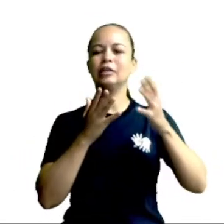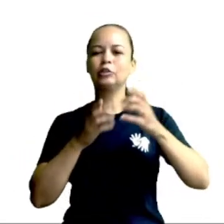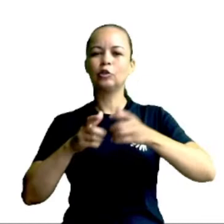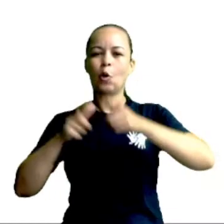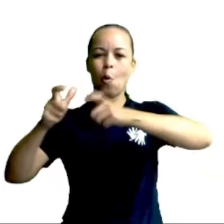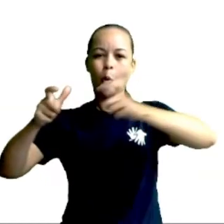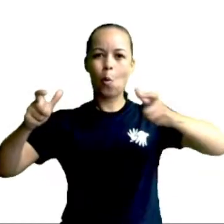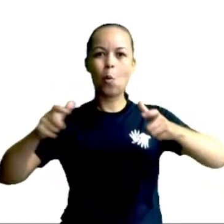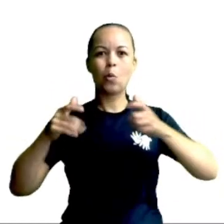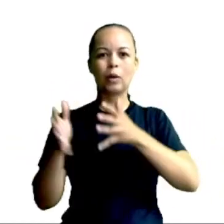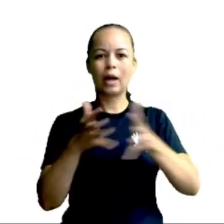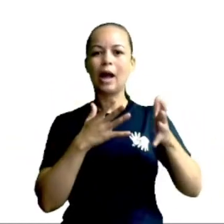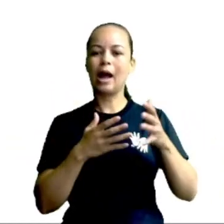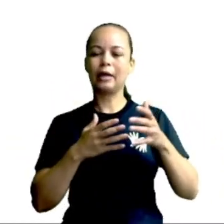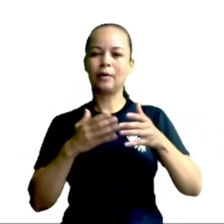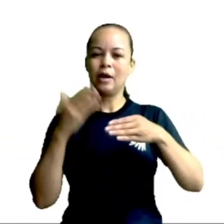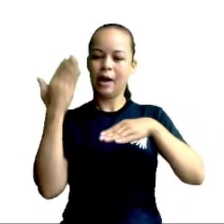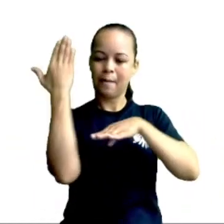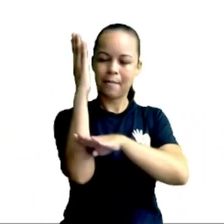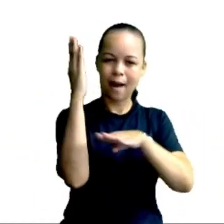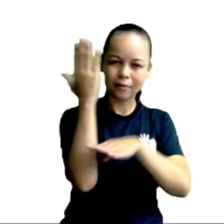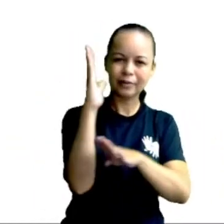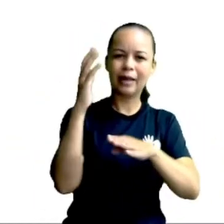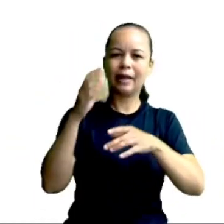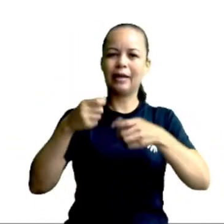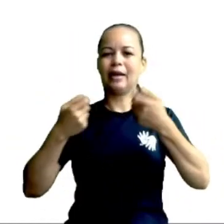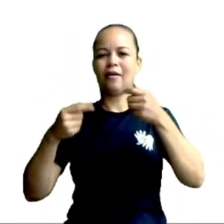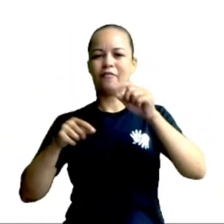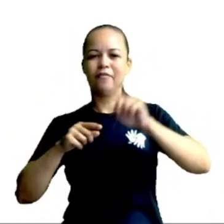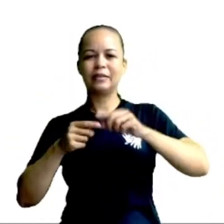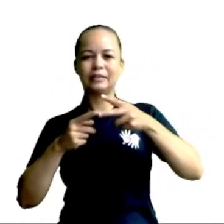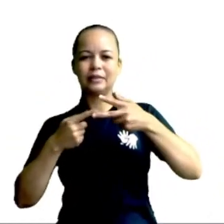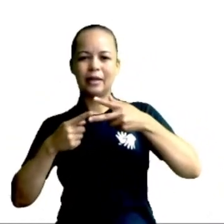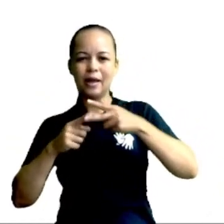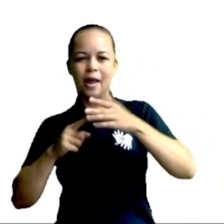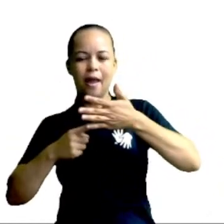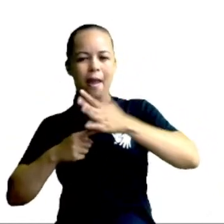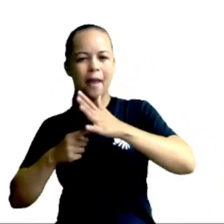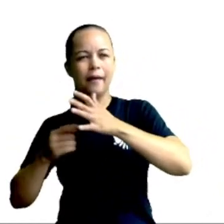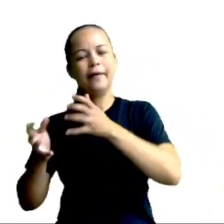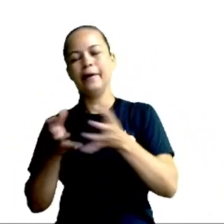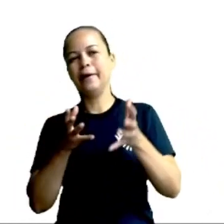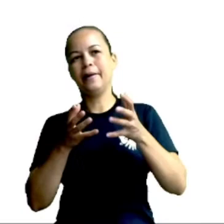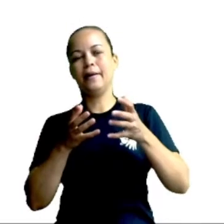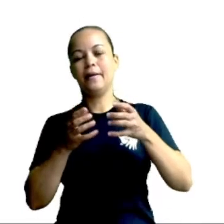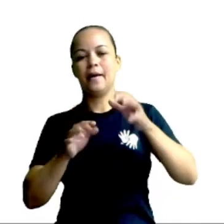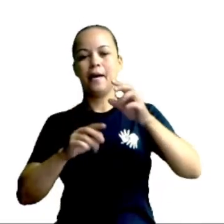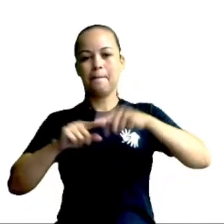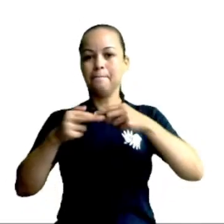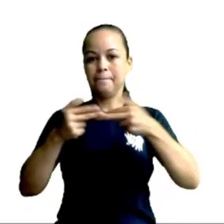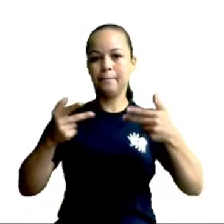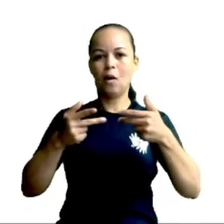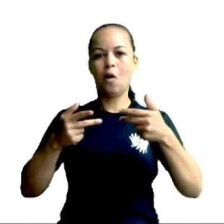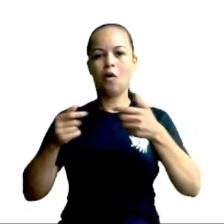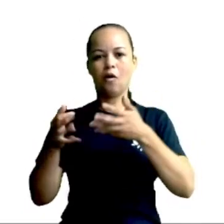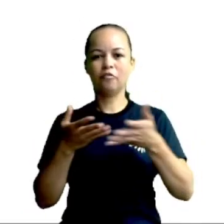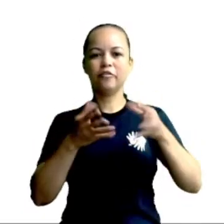madeira, fabricação de cadeiras, fabricação de móveis, agropecuária, construção de represas para